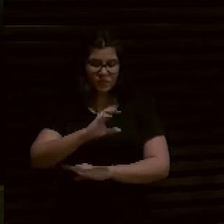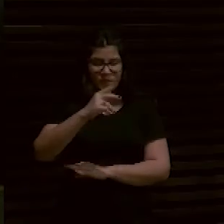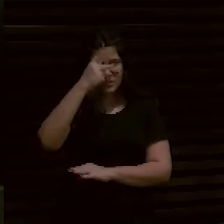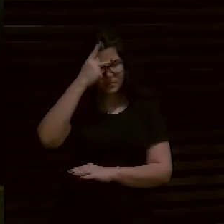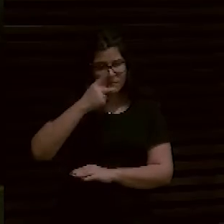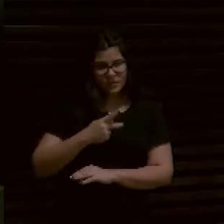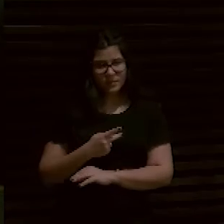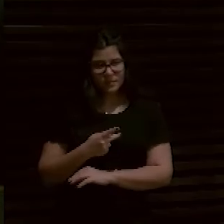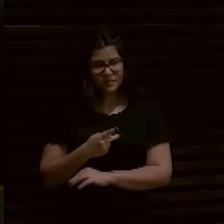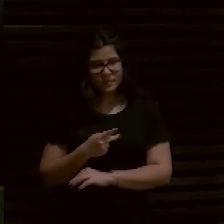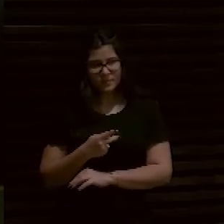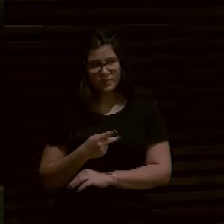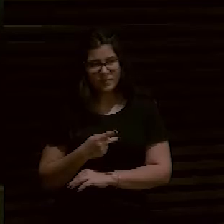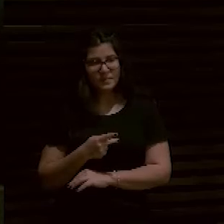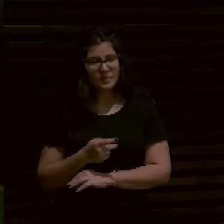mesmo.